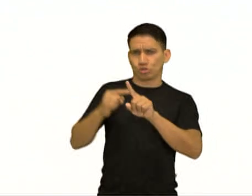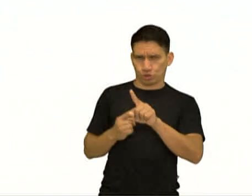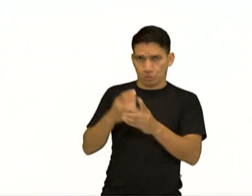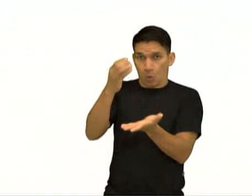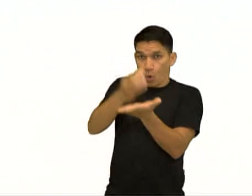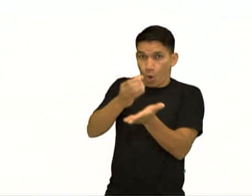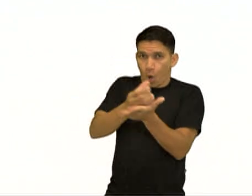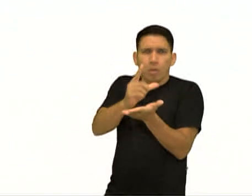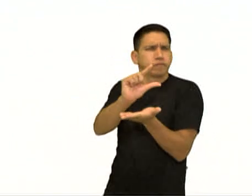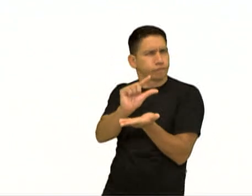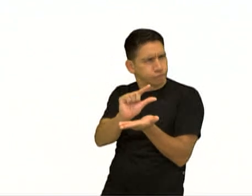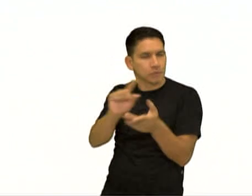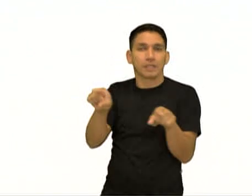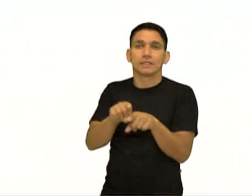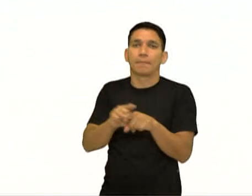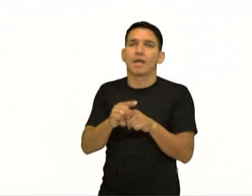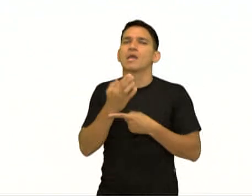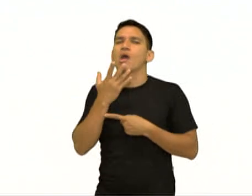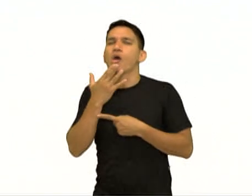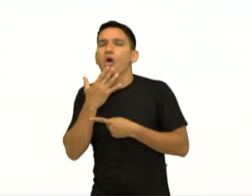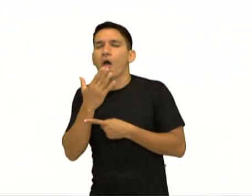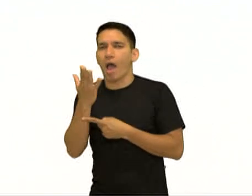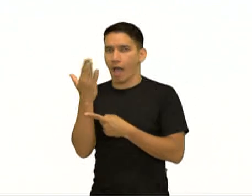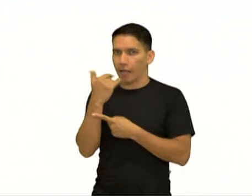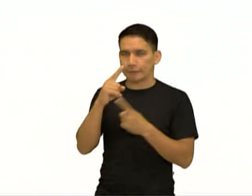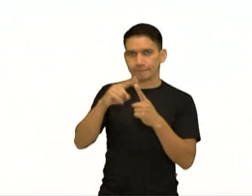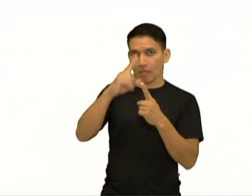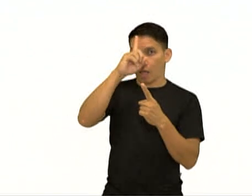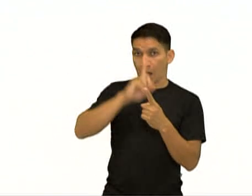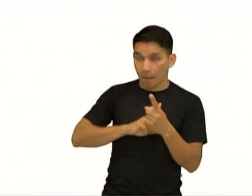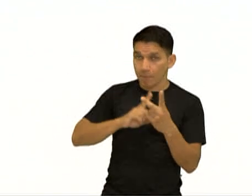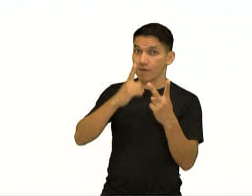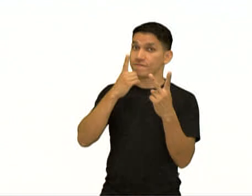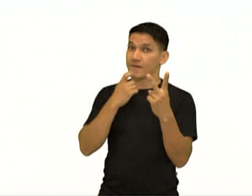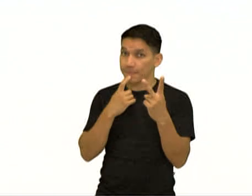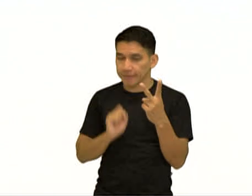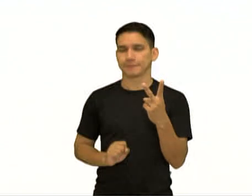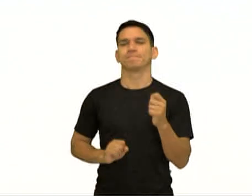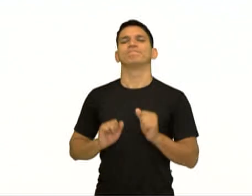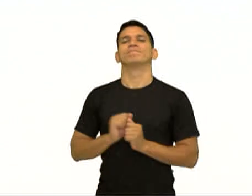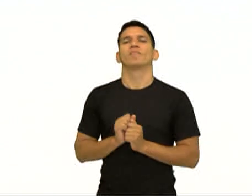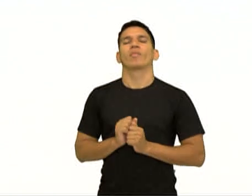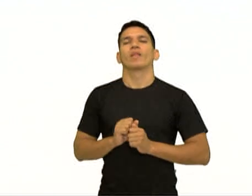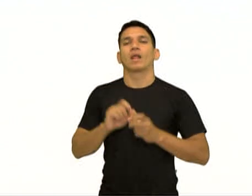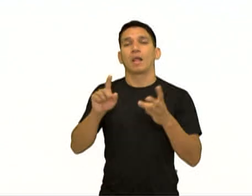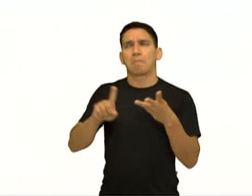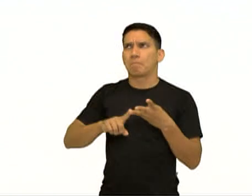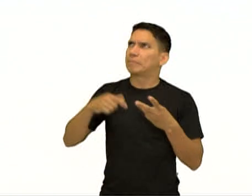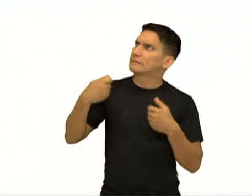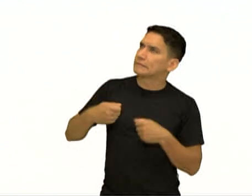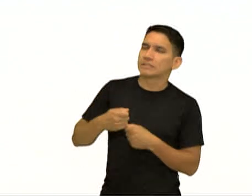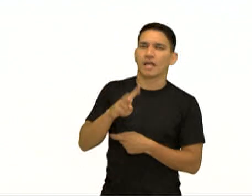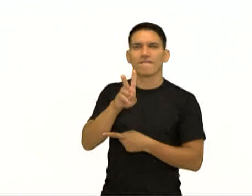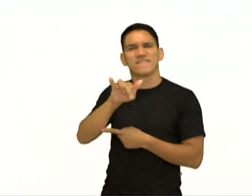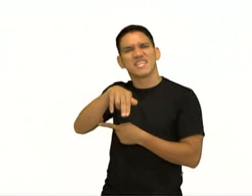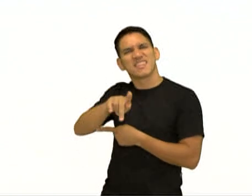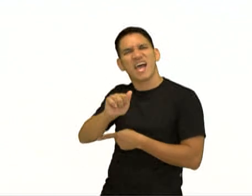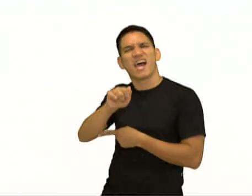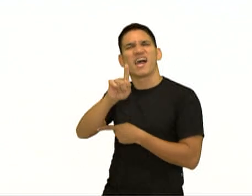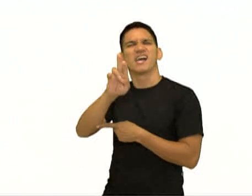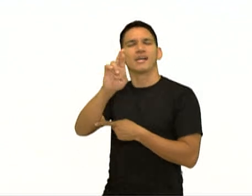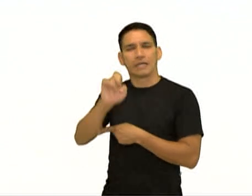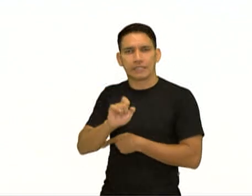pequeno, um corante de alimento nas cores amarela e vermelha. Você vai precisar também de vinagre, detergente